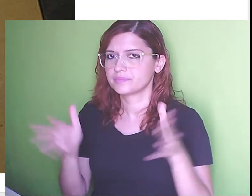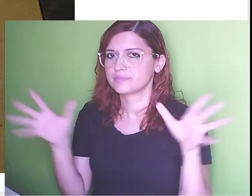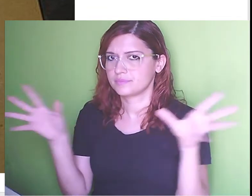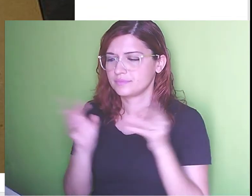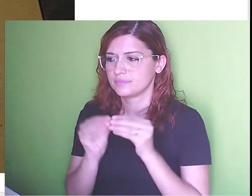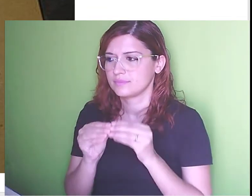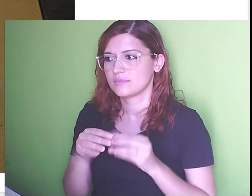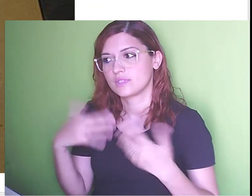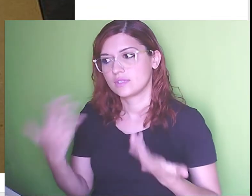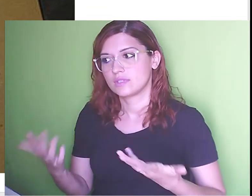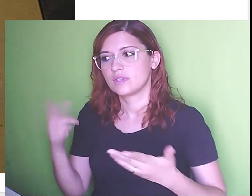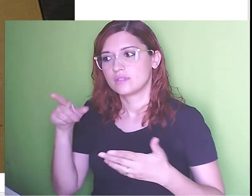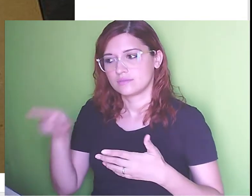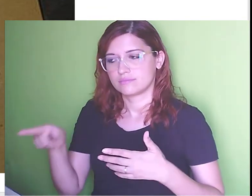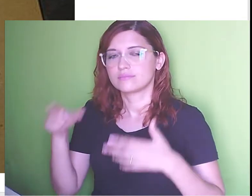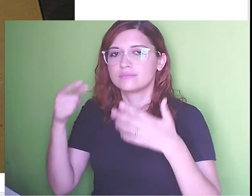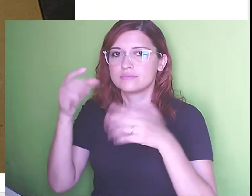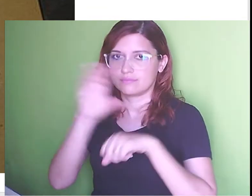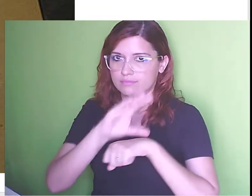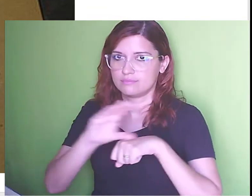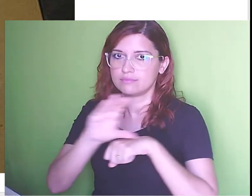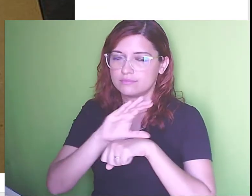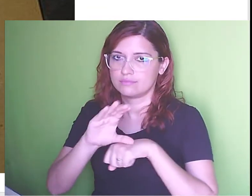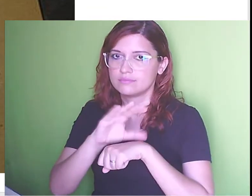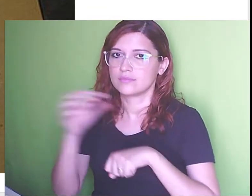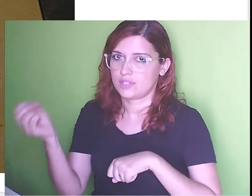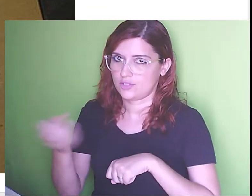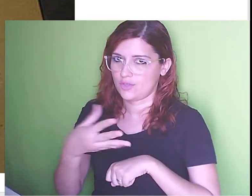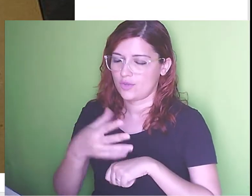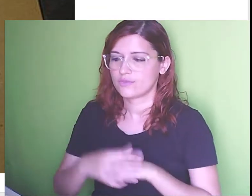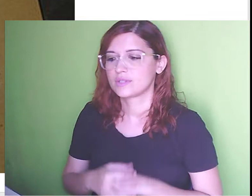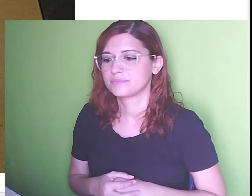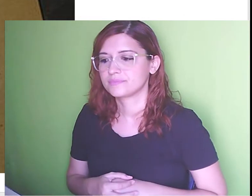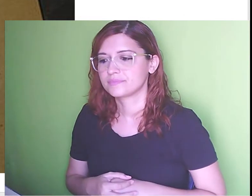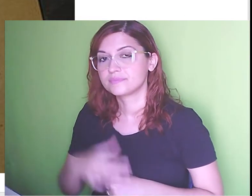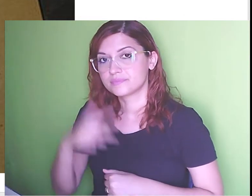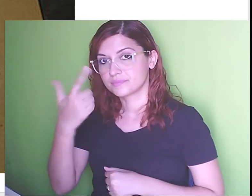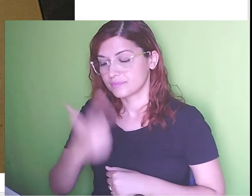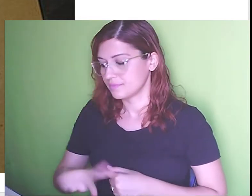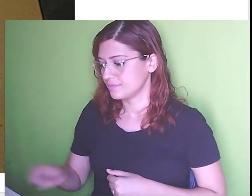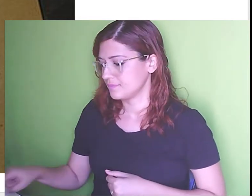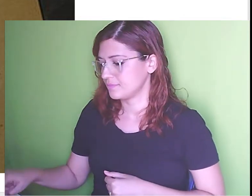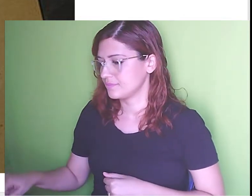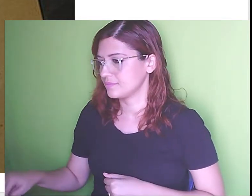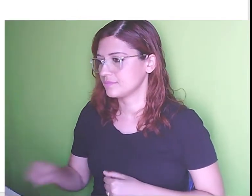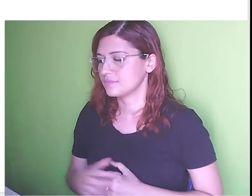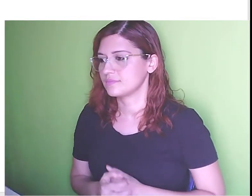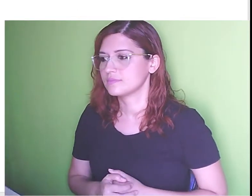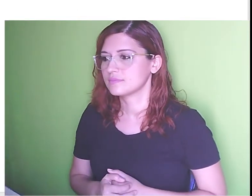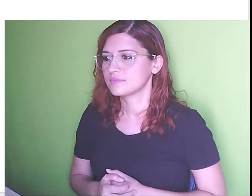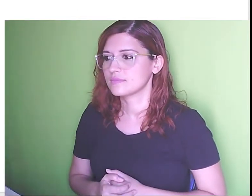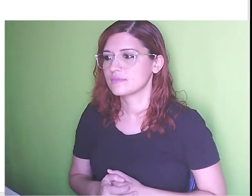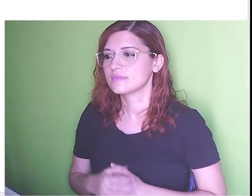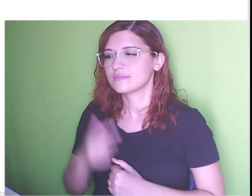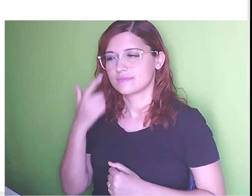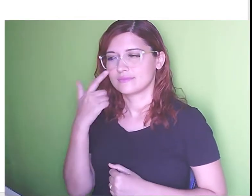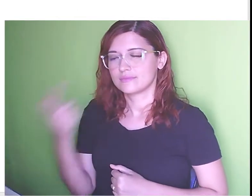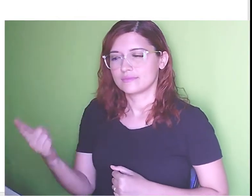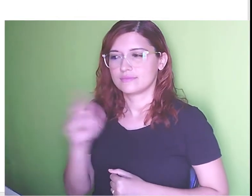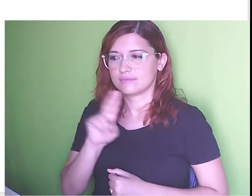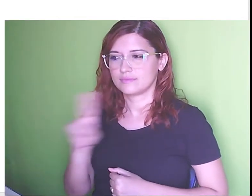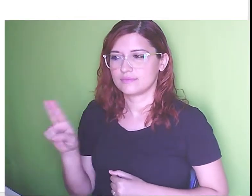tiveram vários pontos importantes que eu vou resumir agora. Um deles é essa nova Constituição,